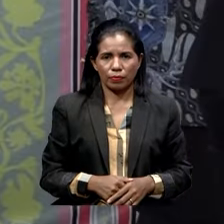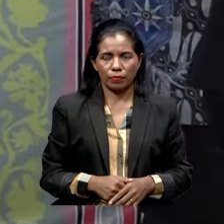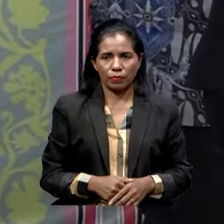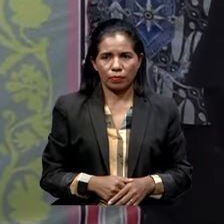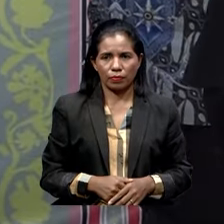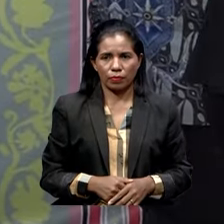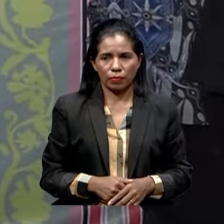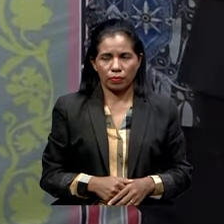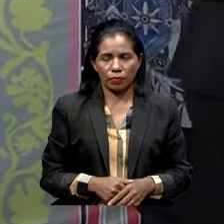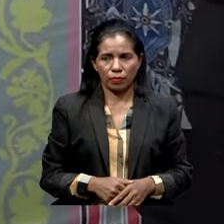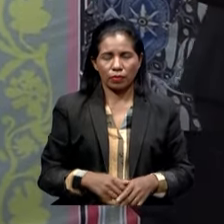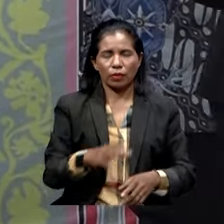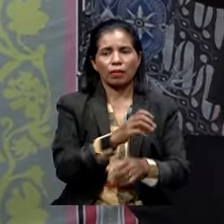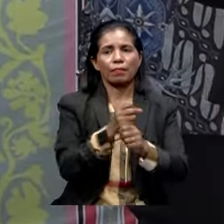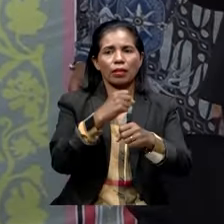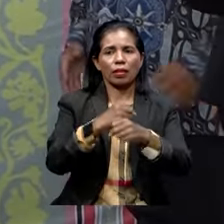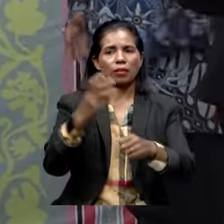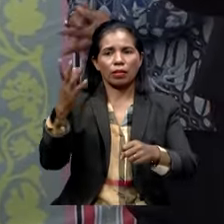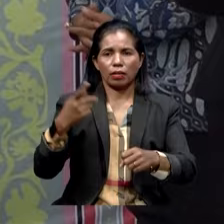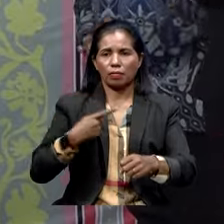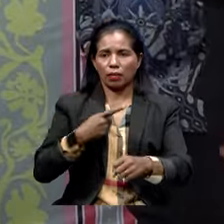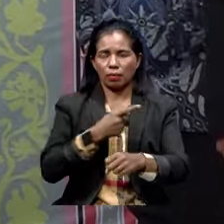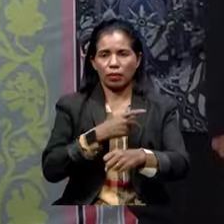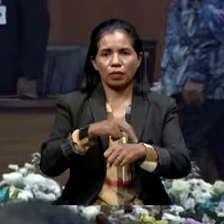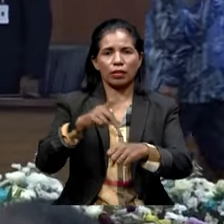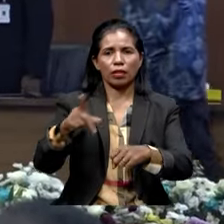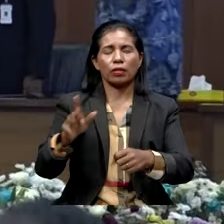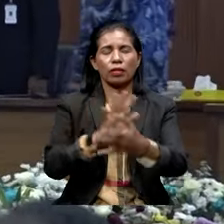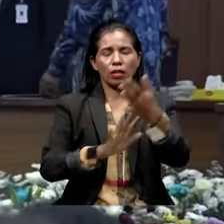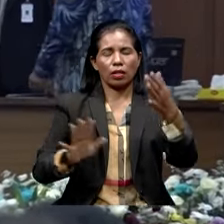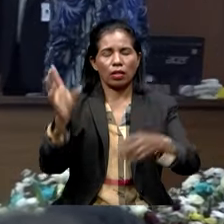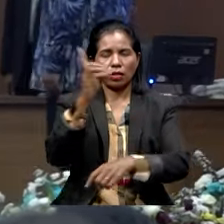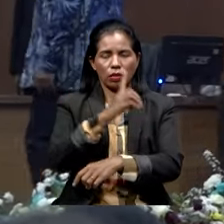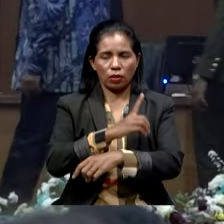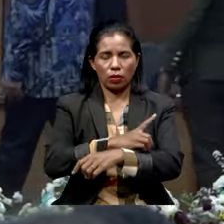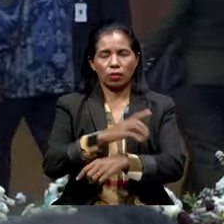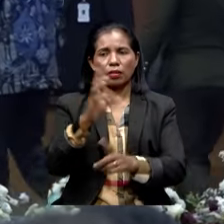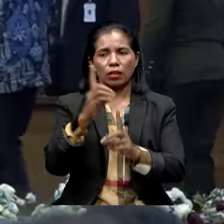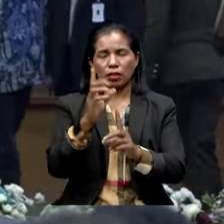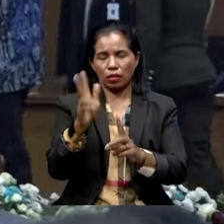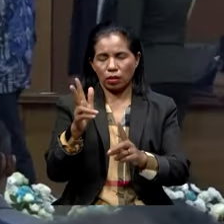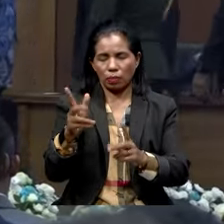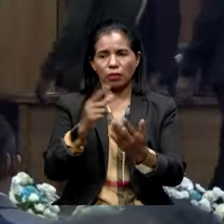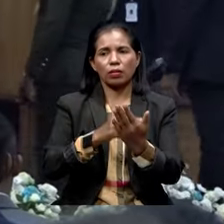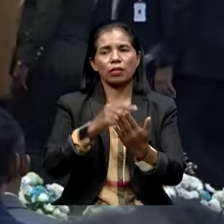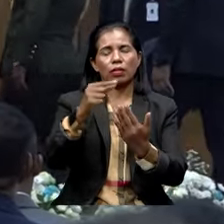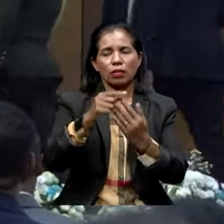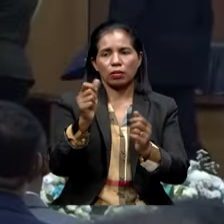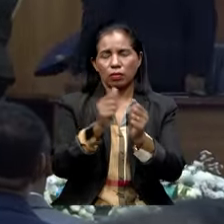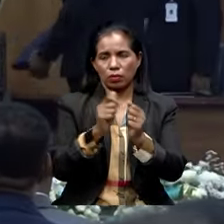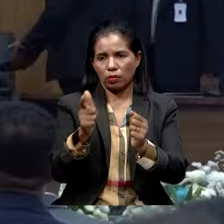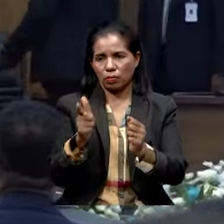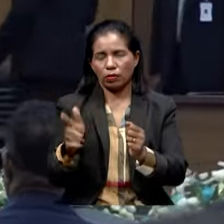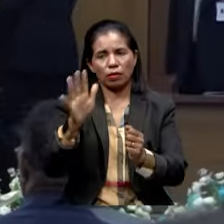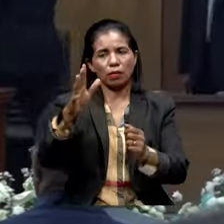E a sessão solene nebe realiza e o Parlamento Nacional hoje celebra Lorum Consulta Popular Badala Ronul Recin Lima. Presidente do